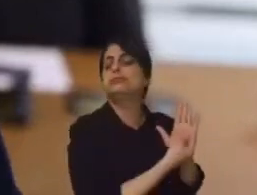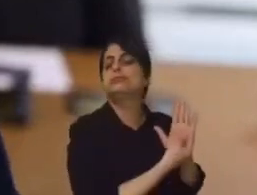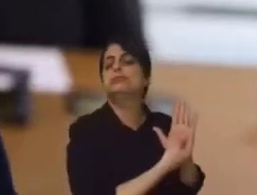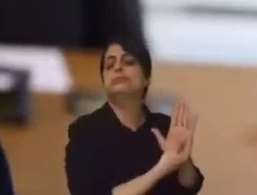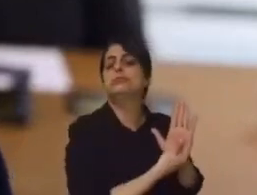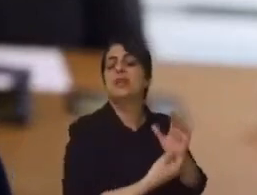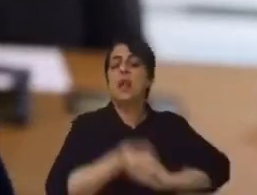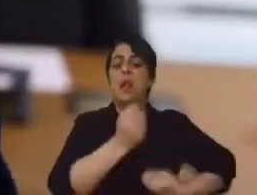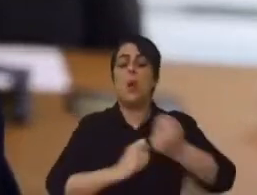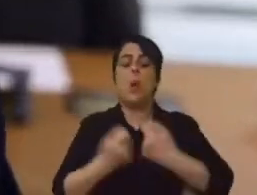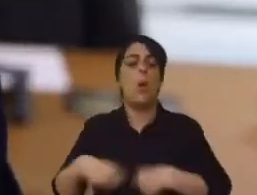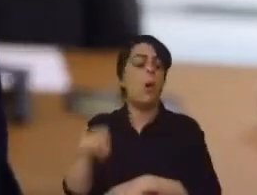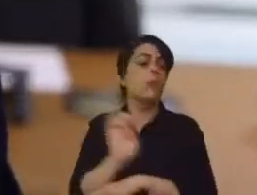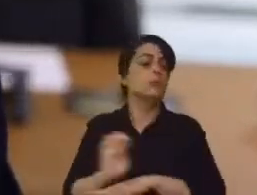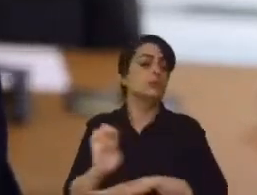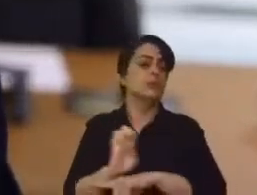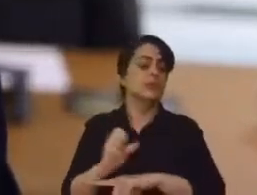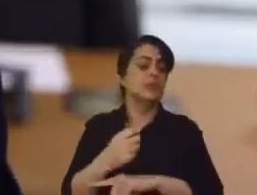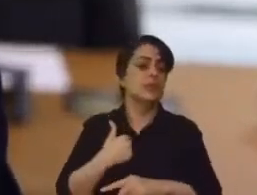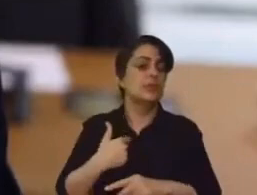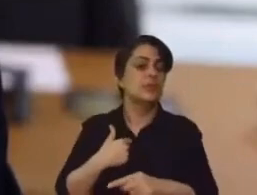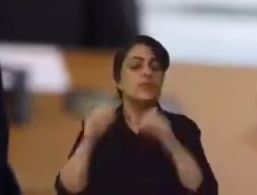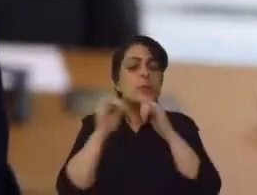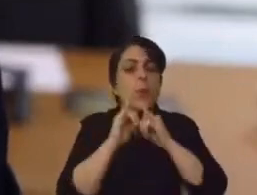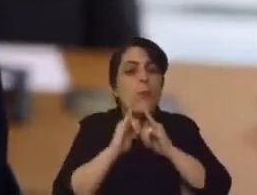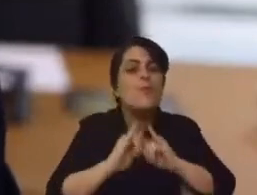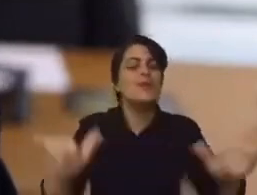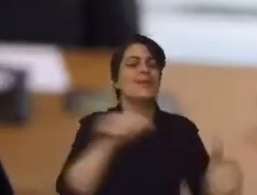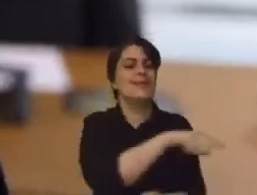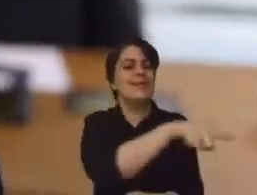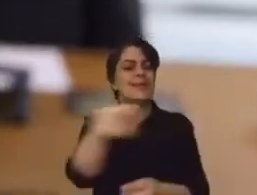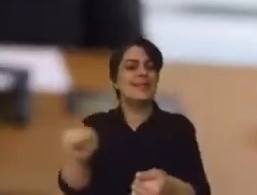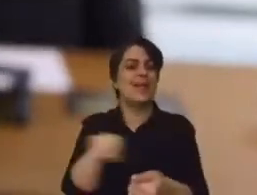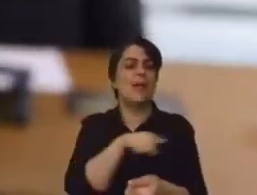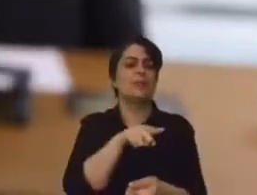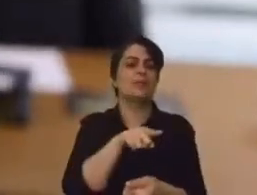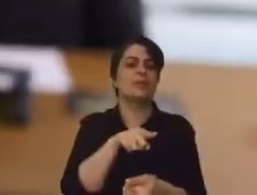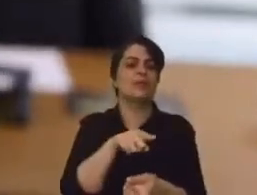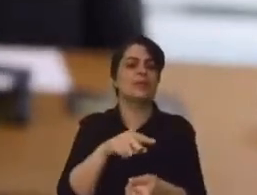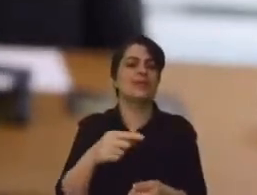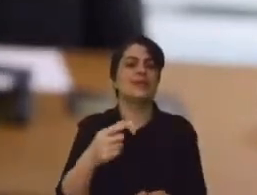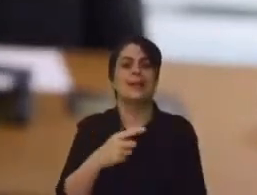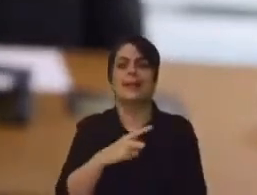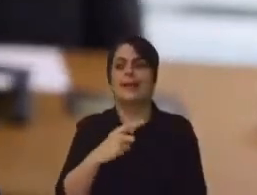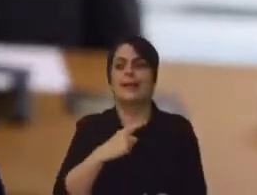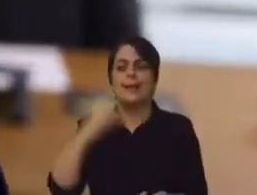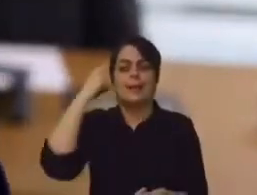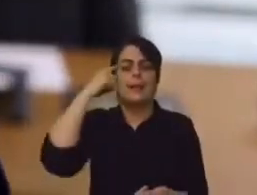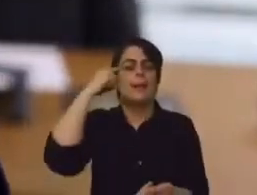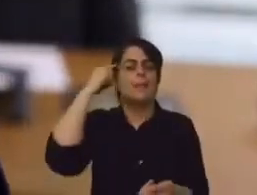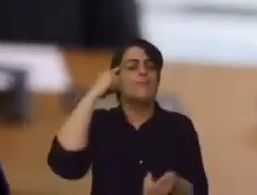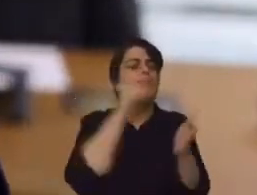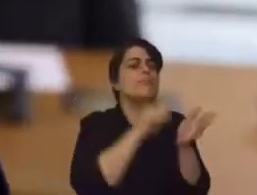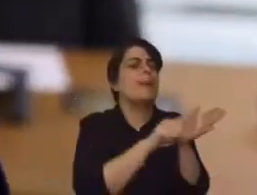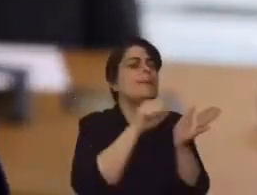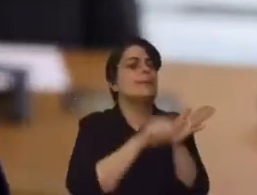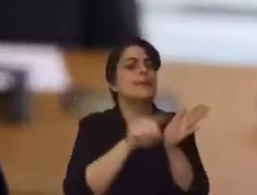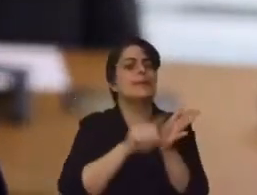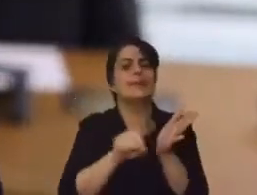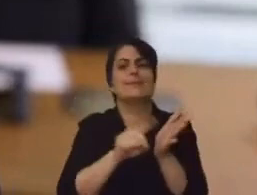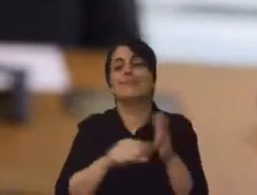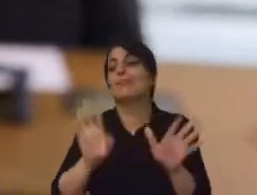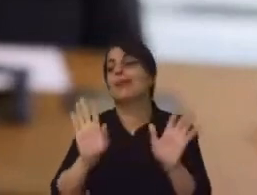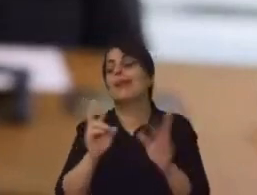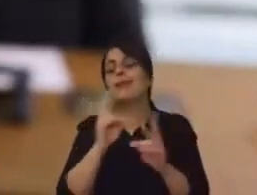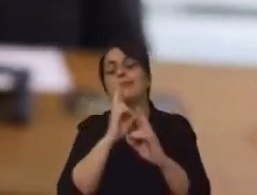eu quero dizer para vocês que eu tenho muitas, muitas, muitas, muitas perguntas e tenho pouquíssimas respostas.